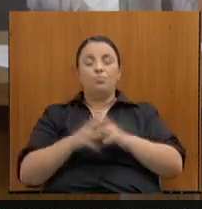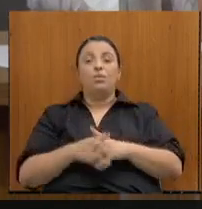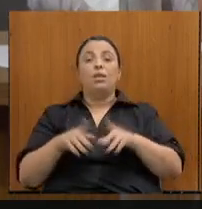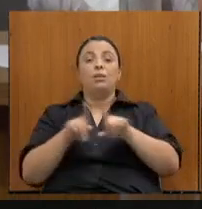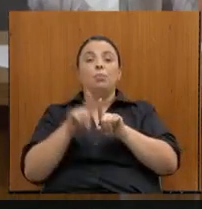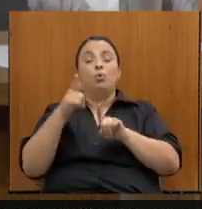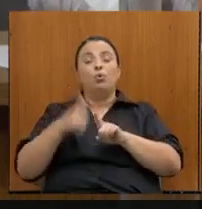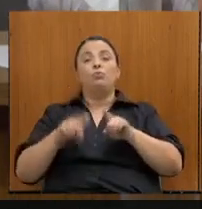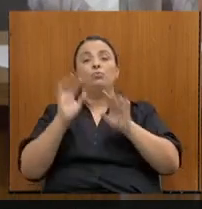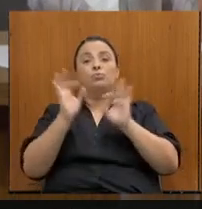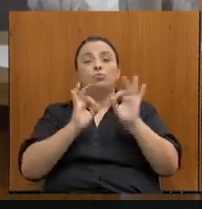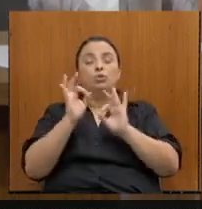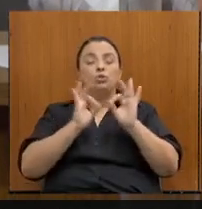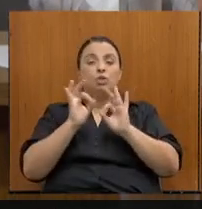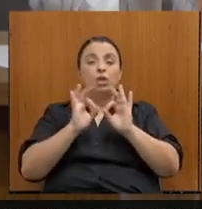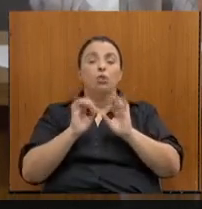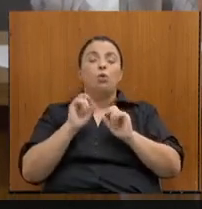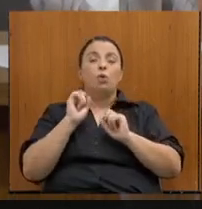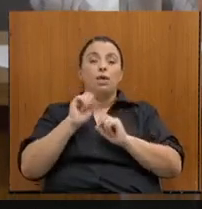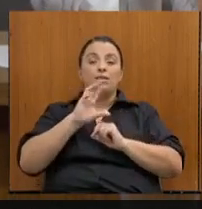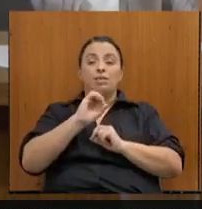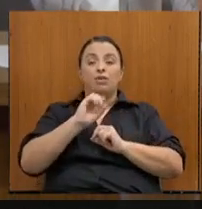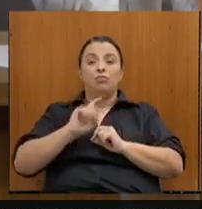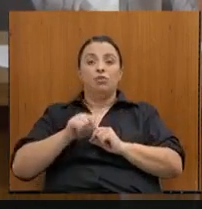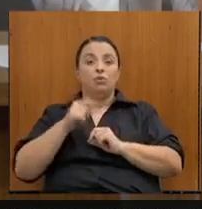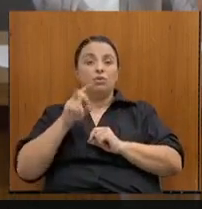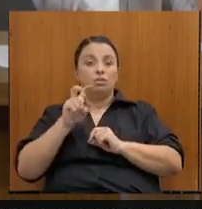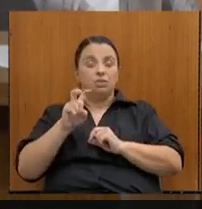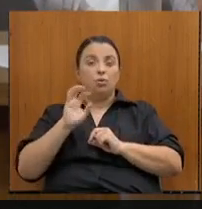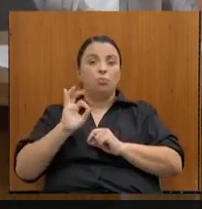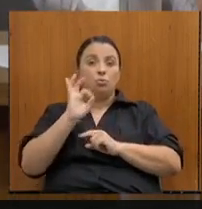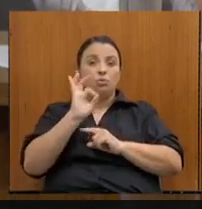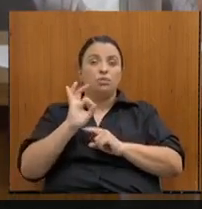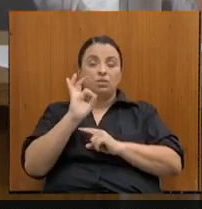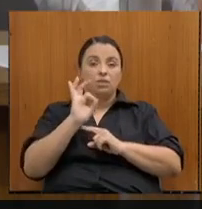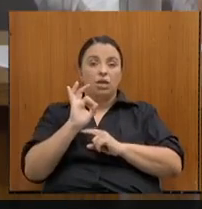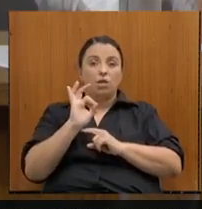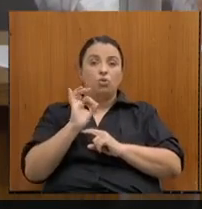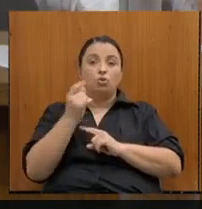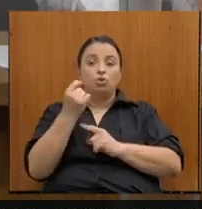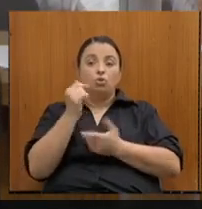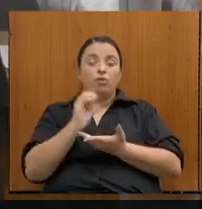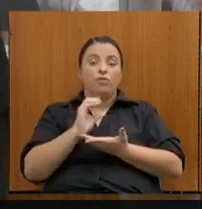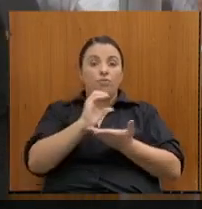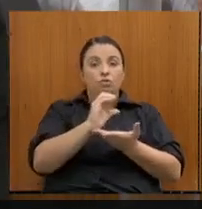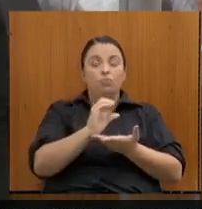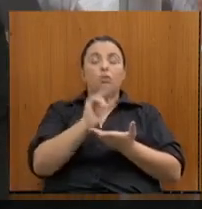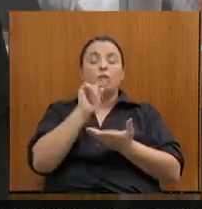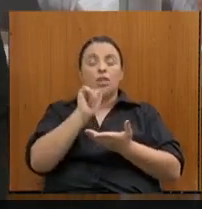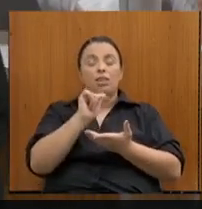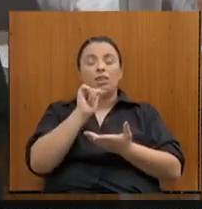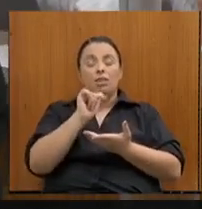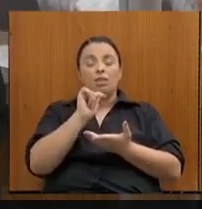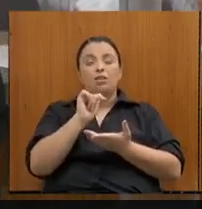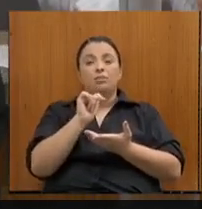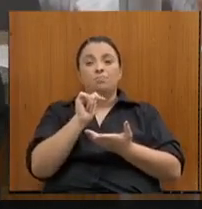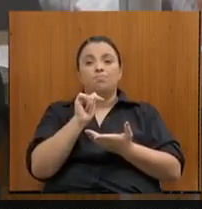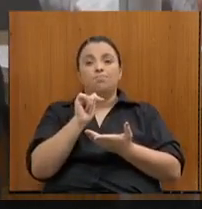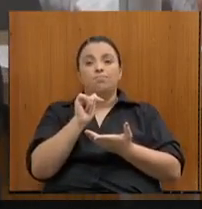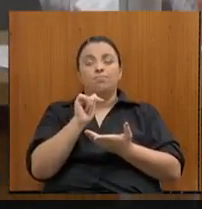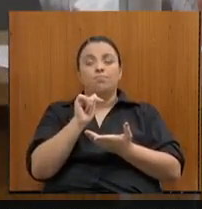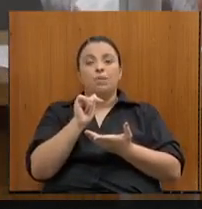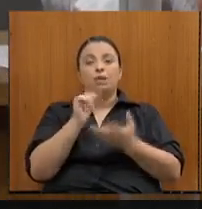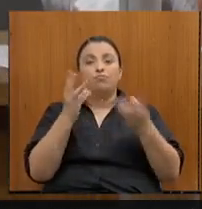é onde meio por cento de todo o capex que a gente investe na sua soluções de eficiência energética a gente destina